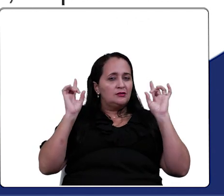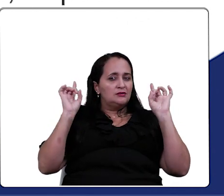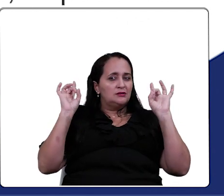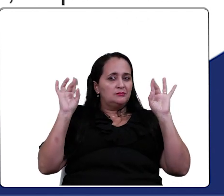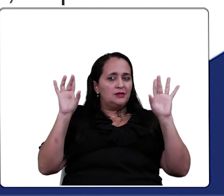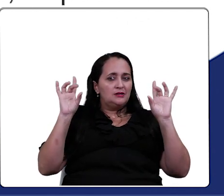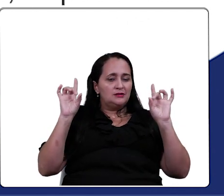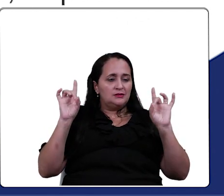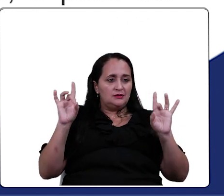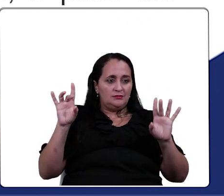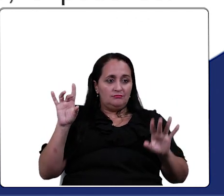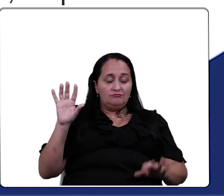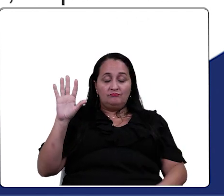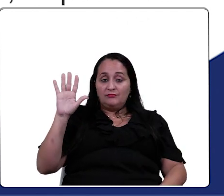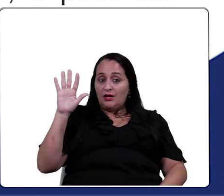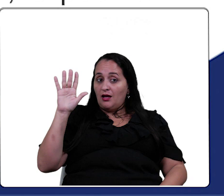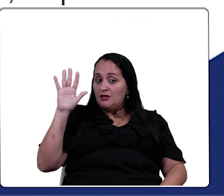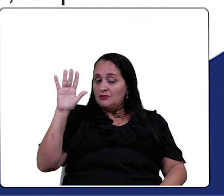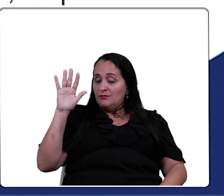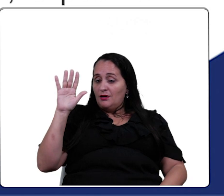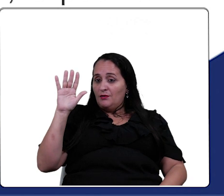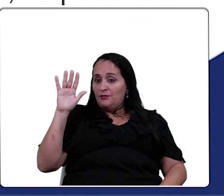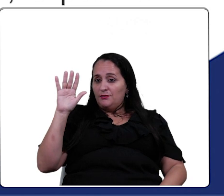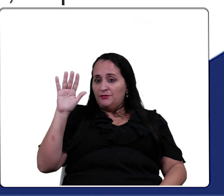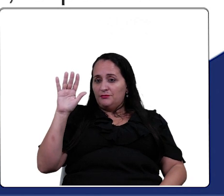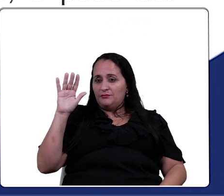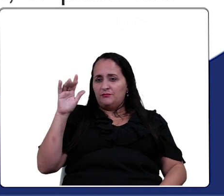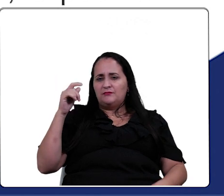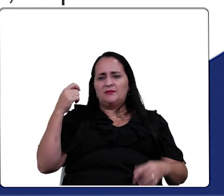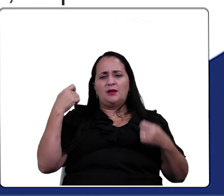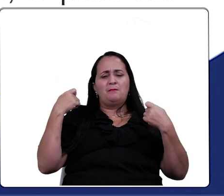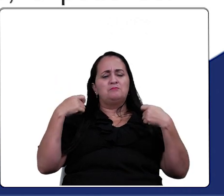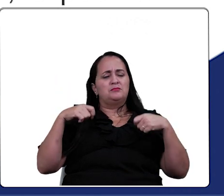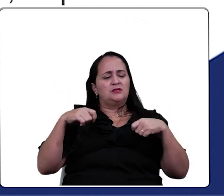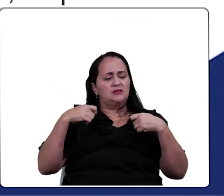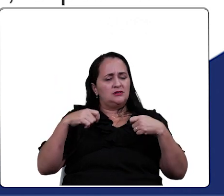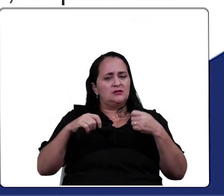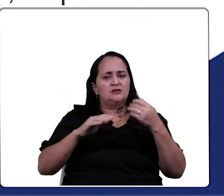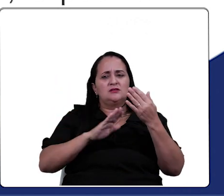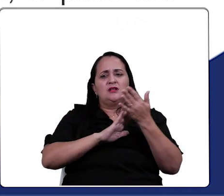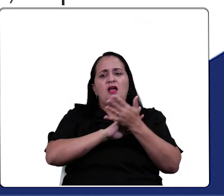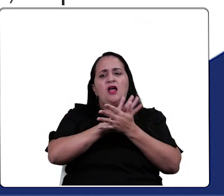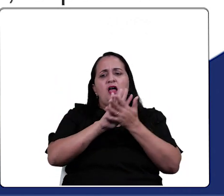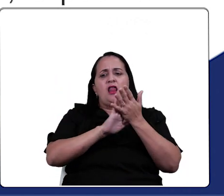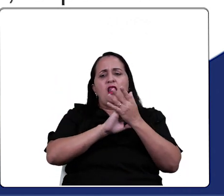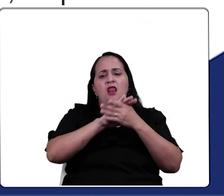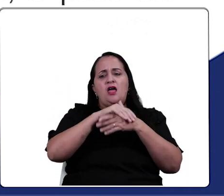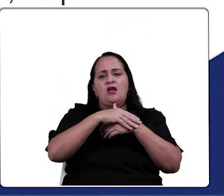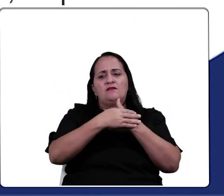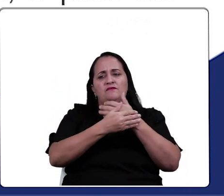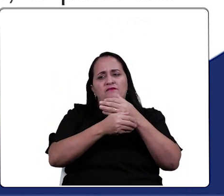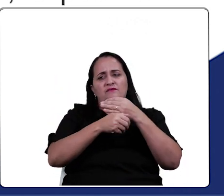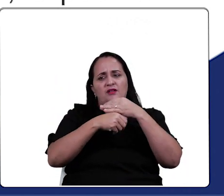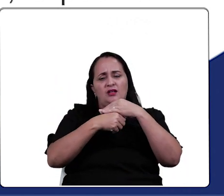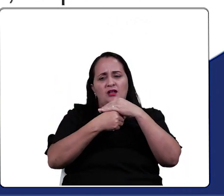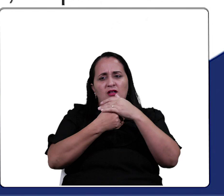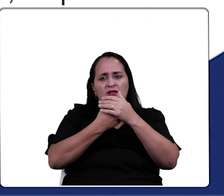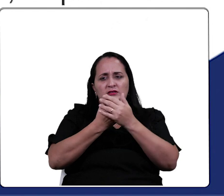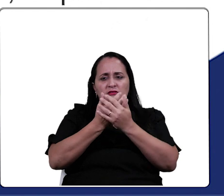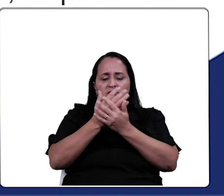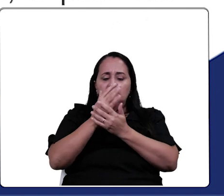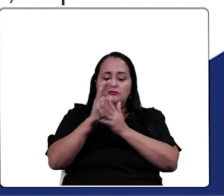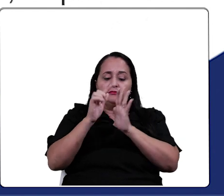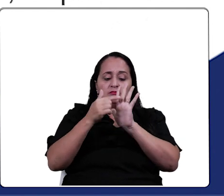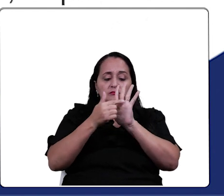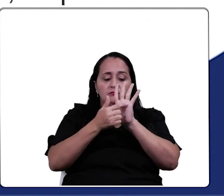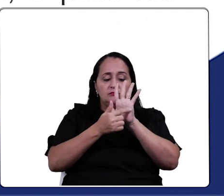mesmo, elas, as mãos. Devem ser lavadas, sim, a palma